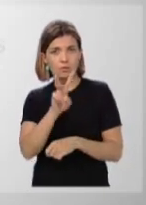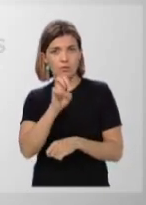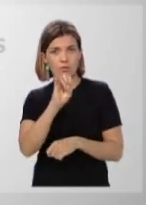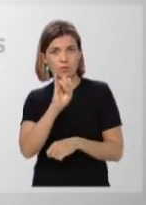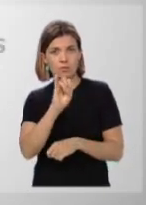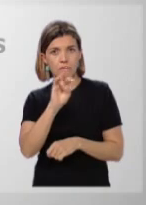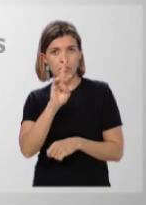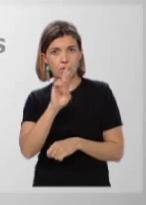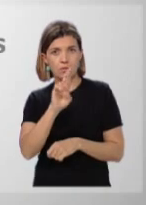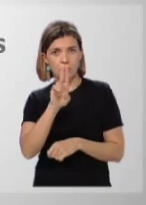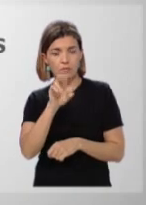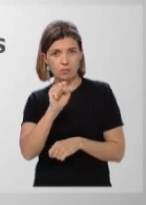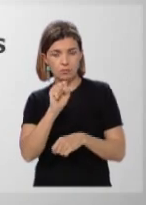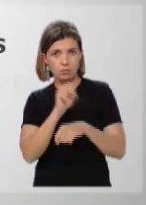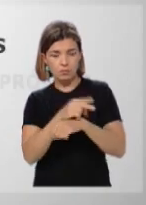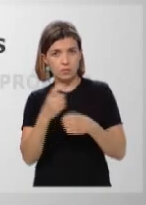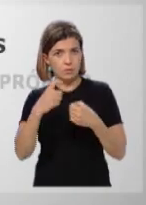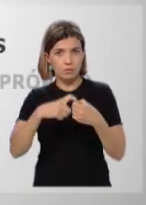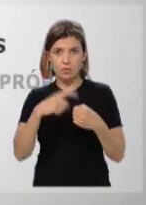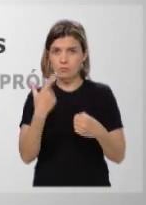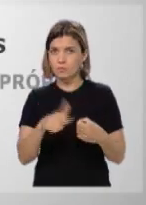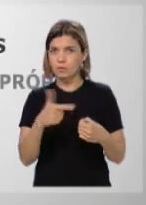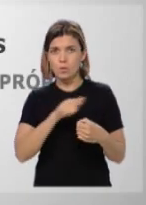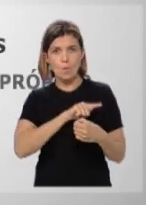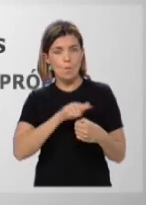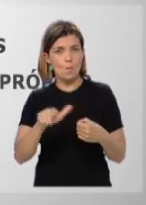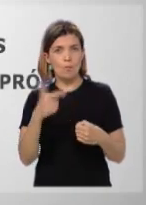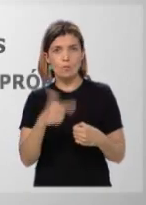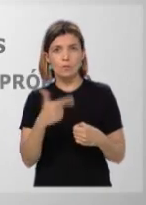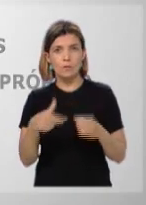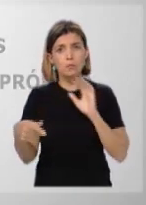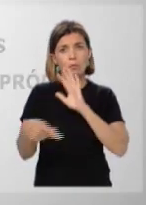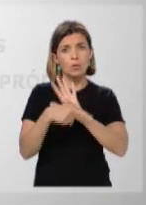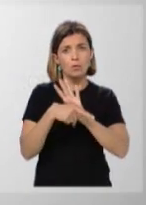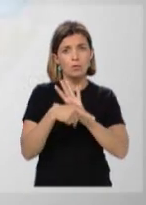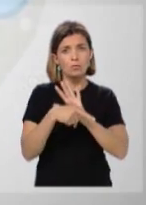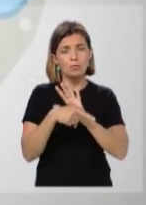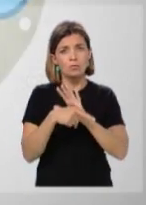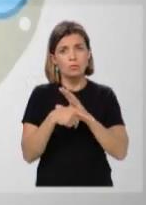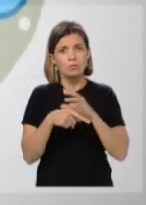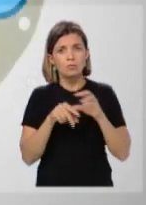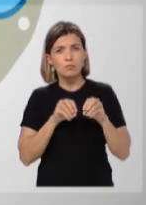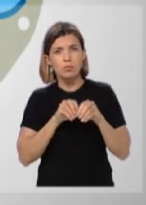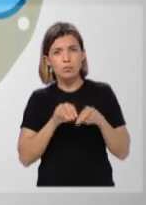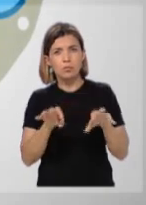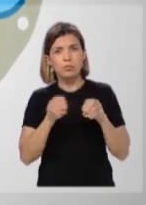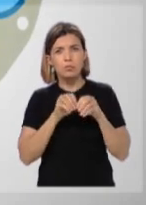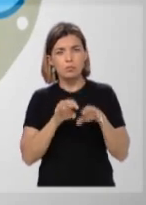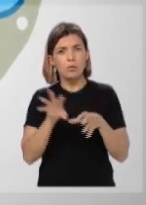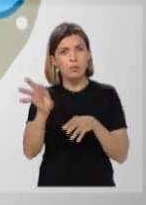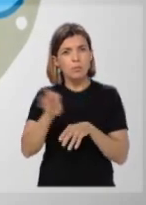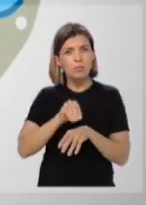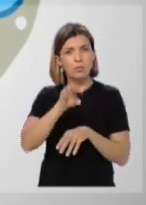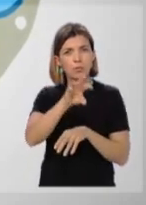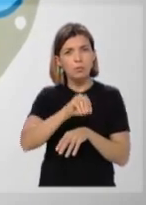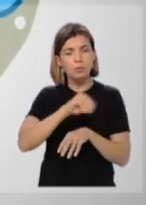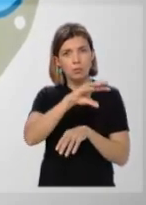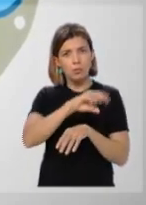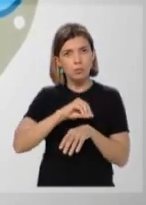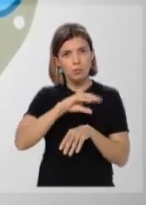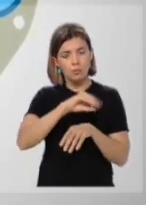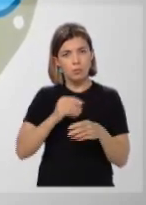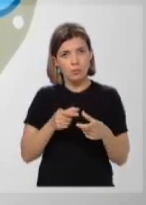Mas os vírus não são formados por células, nem apresentam metabolismo próprio. Eles dependem de células de